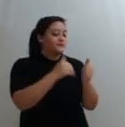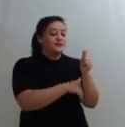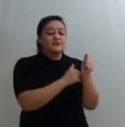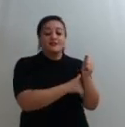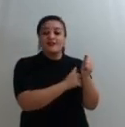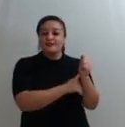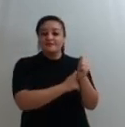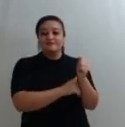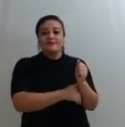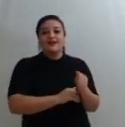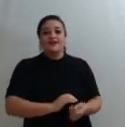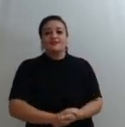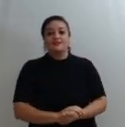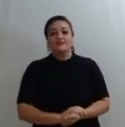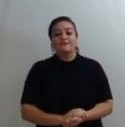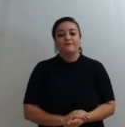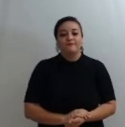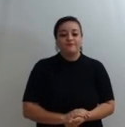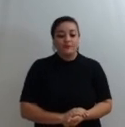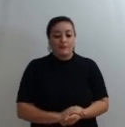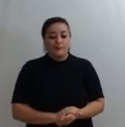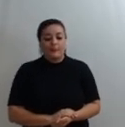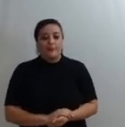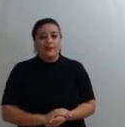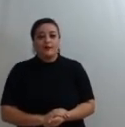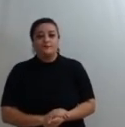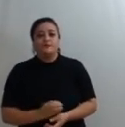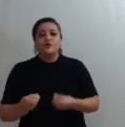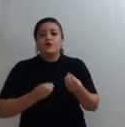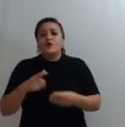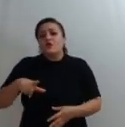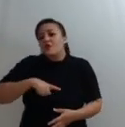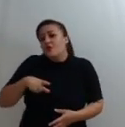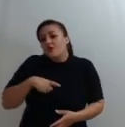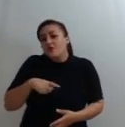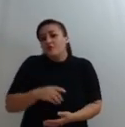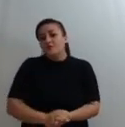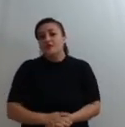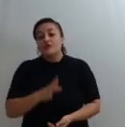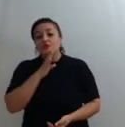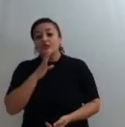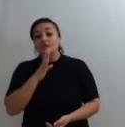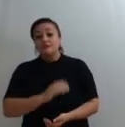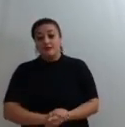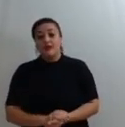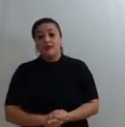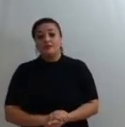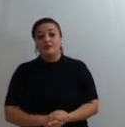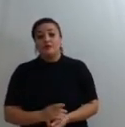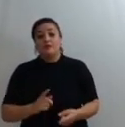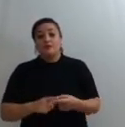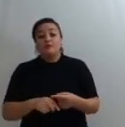as senhas de acesso. Então, o voto é longo, mas é longo mais porque